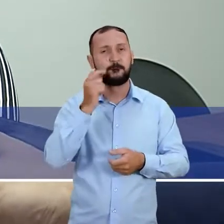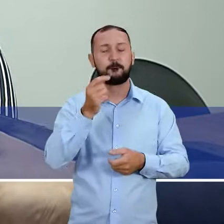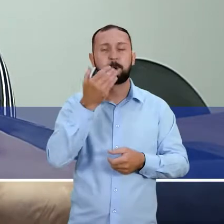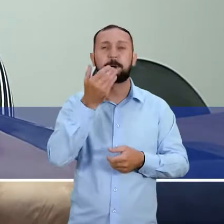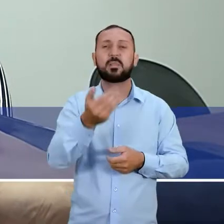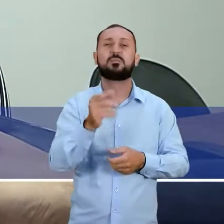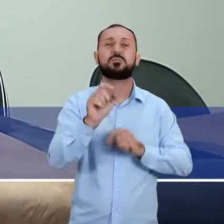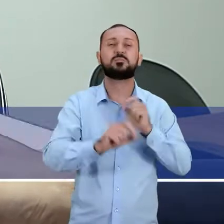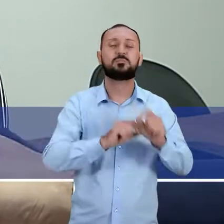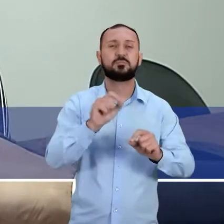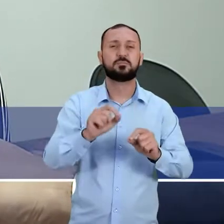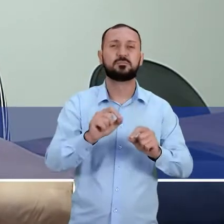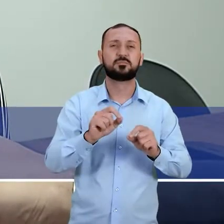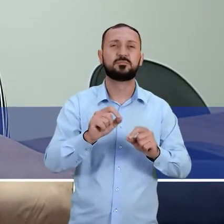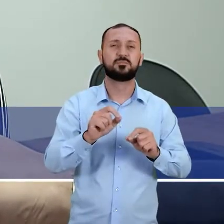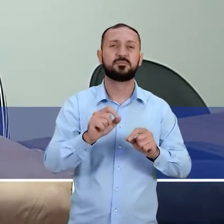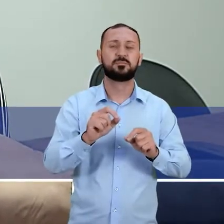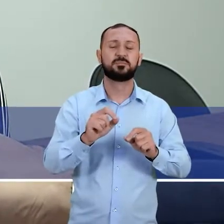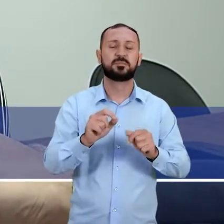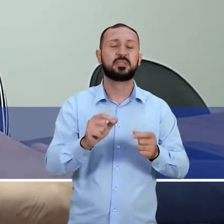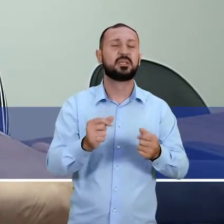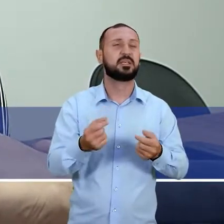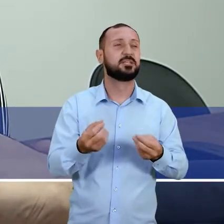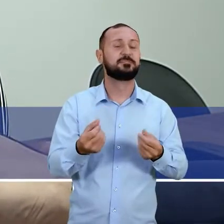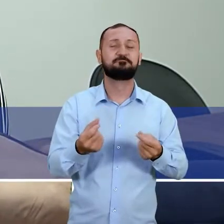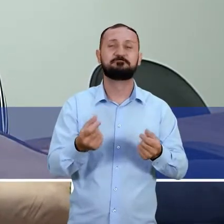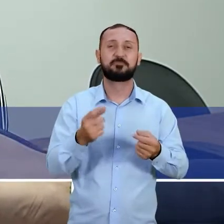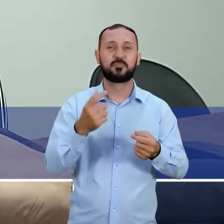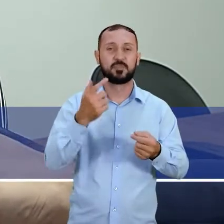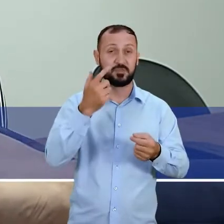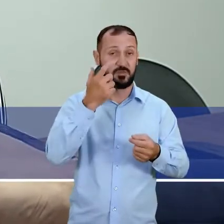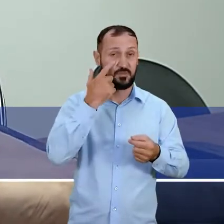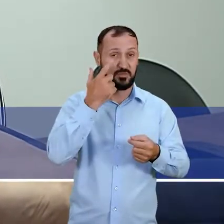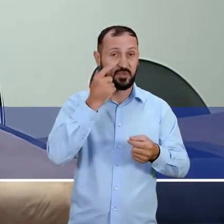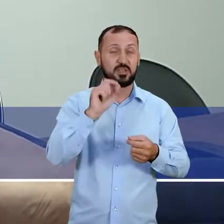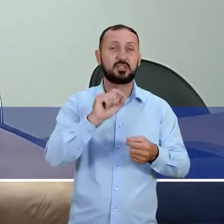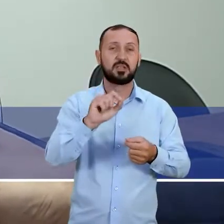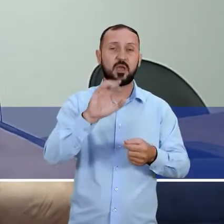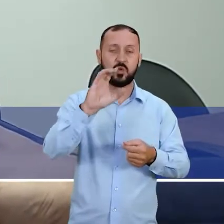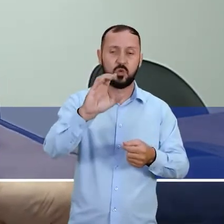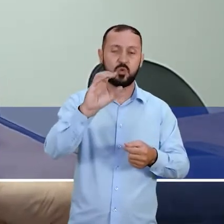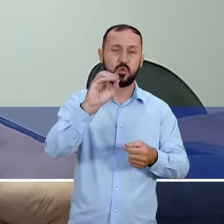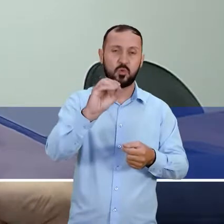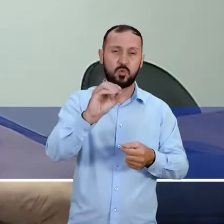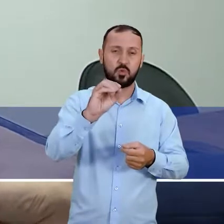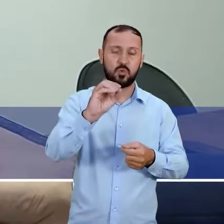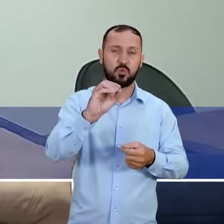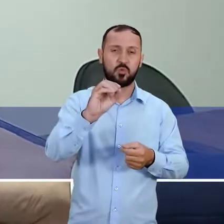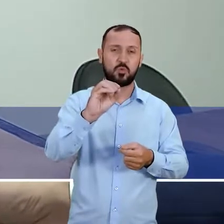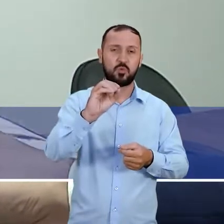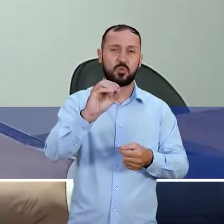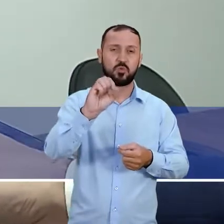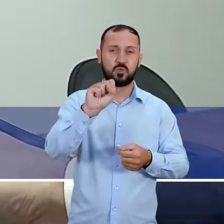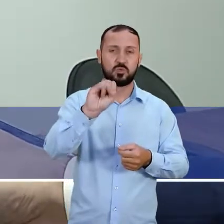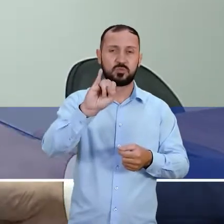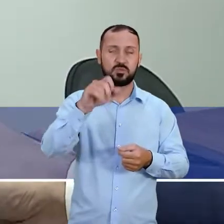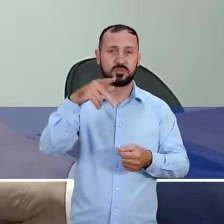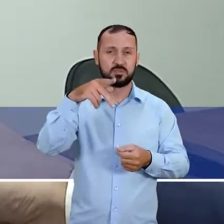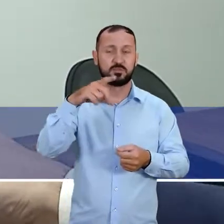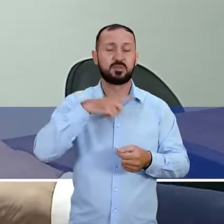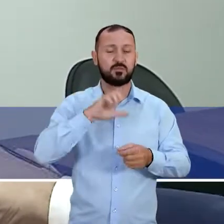Nós pedimos que fosse verificado se a COSIP estava dentro dos